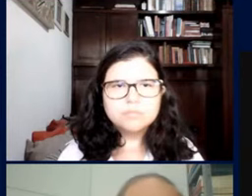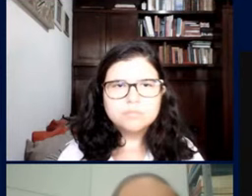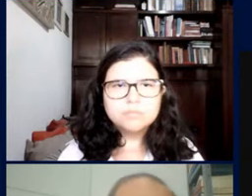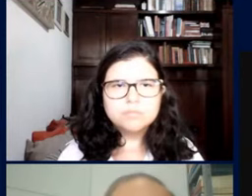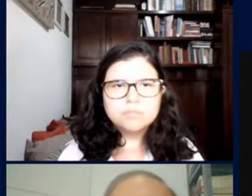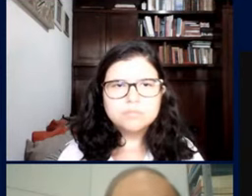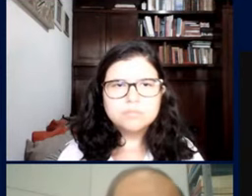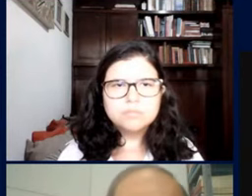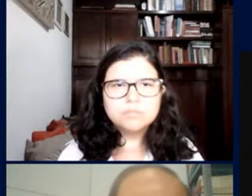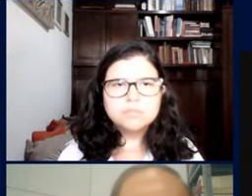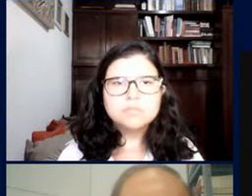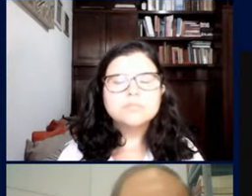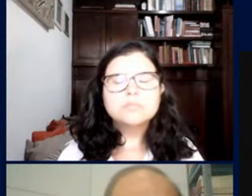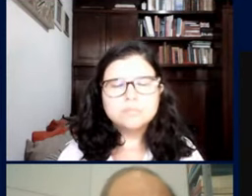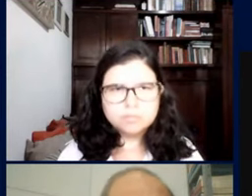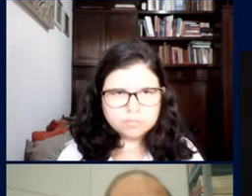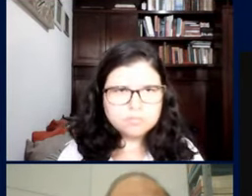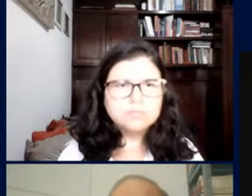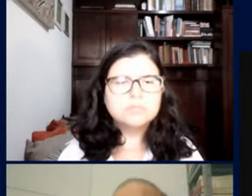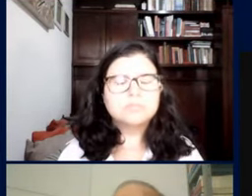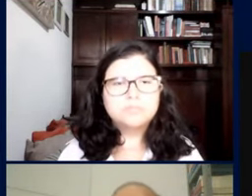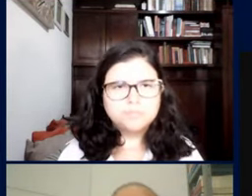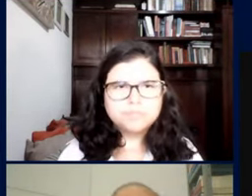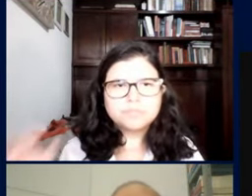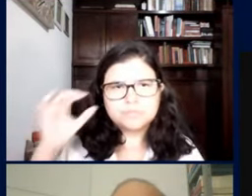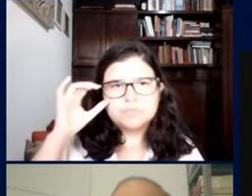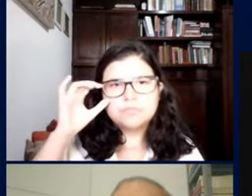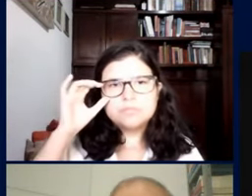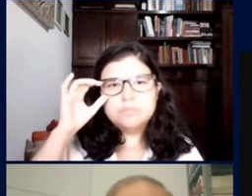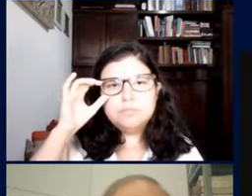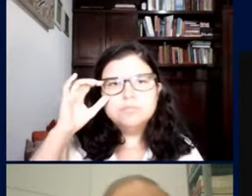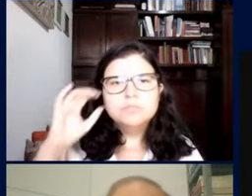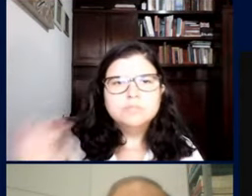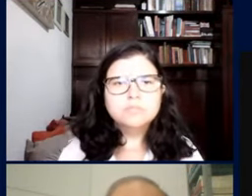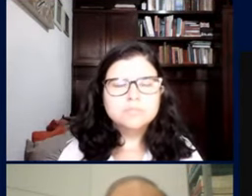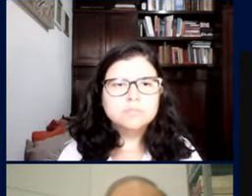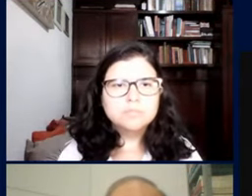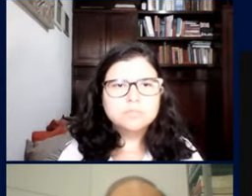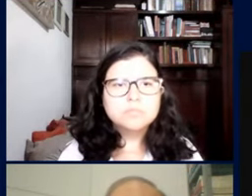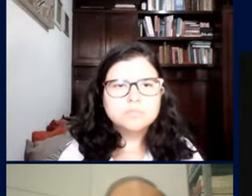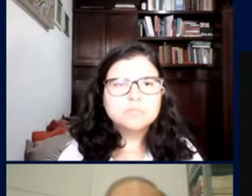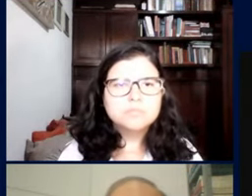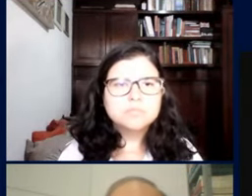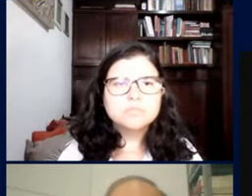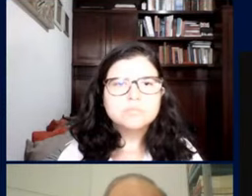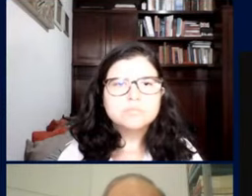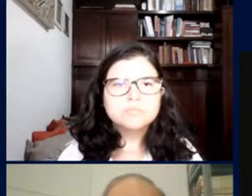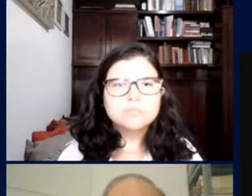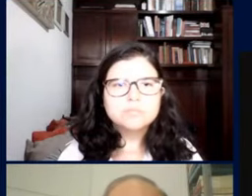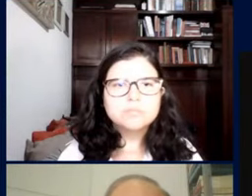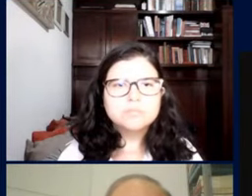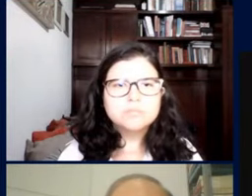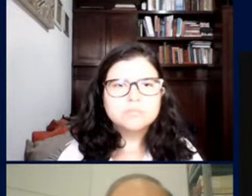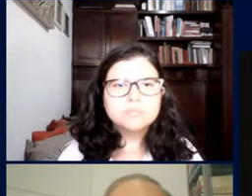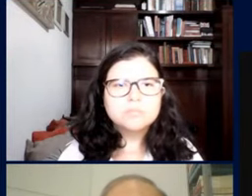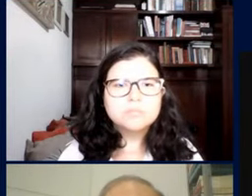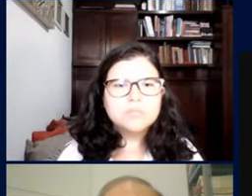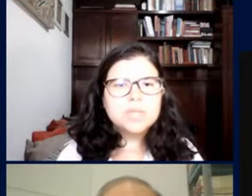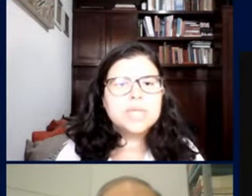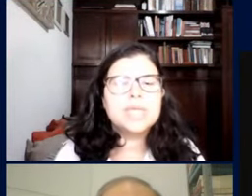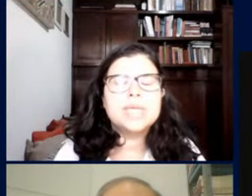força militar que seria possível. Como é que você, ao reestudar aquele período, enxerga essas